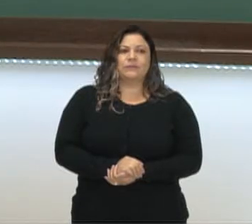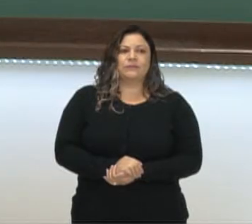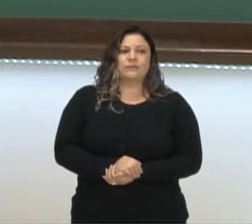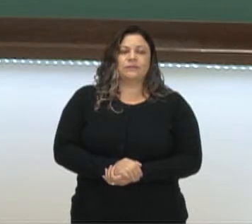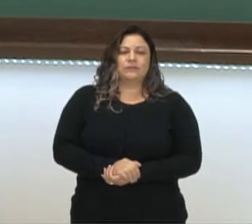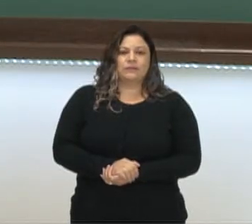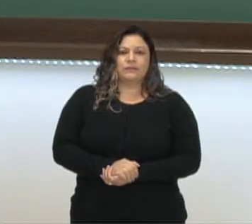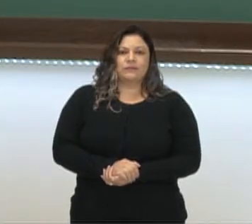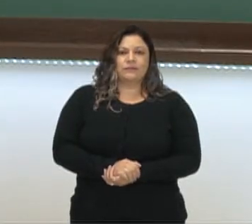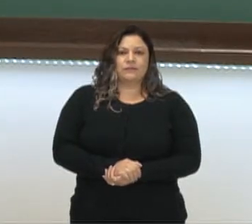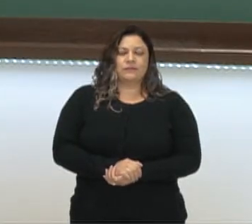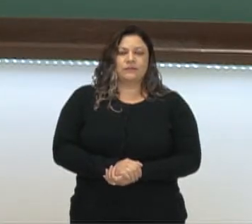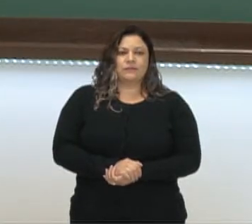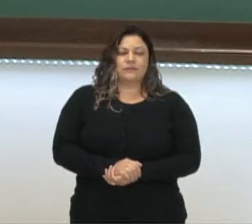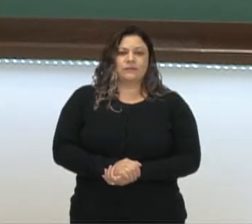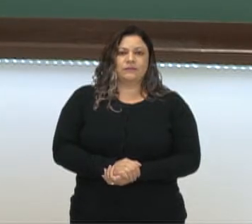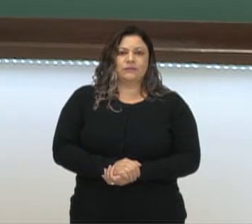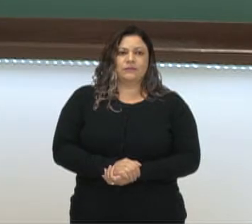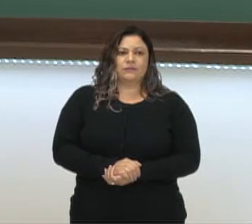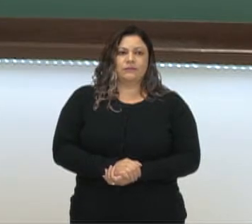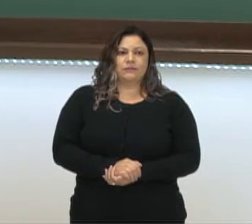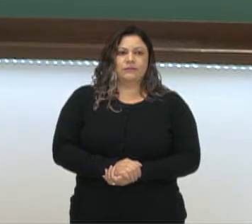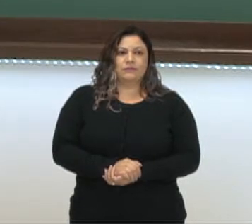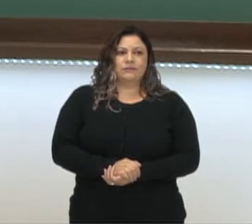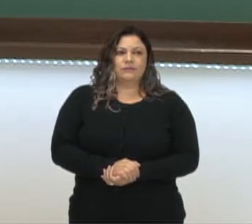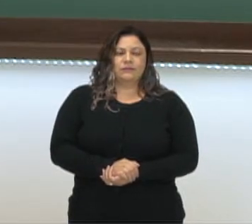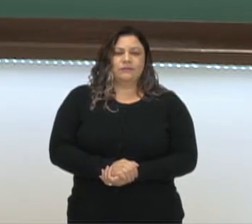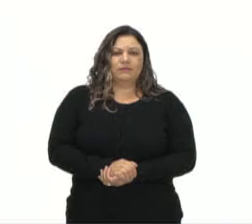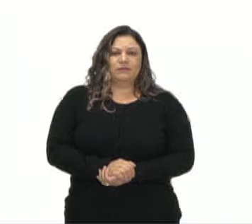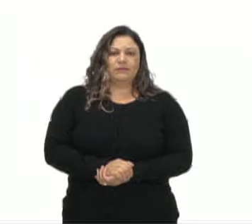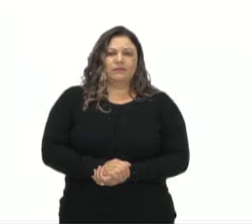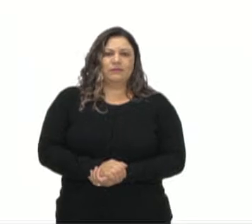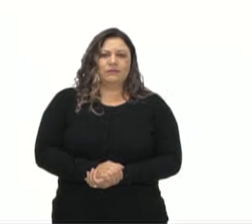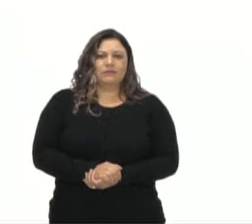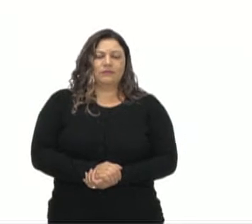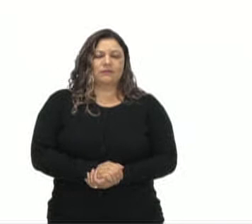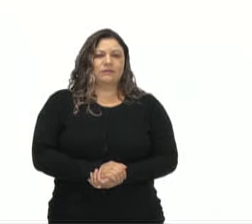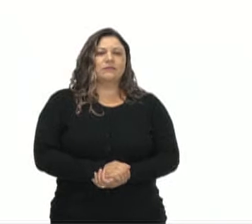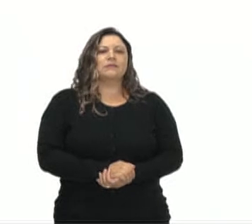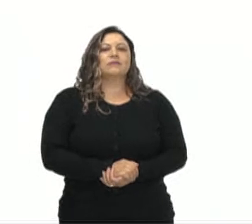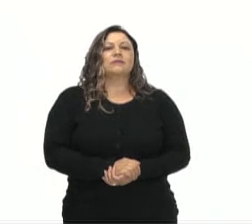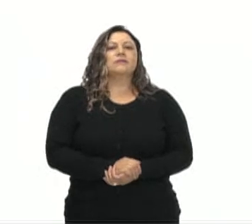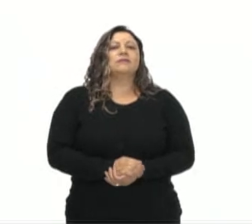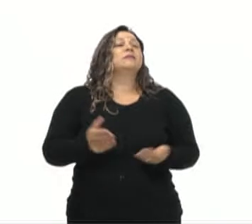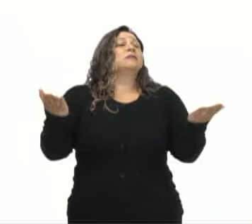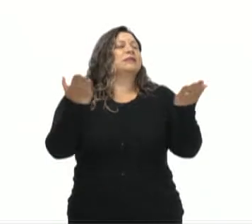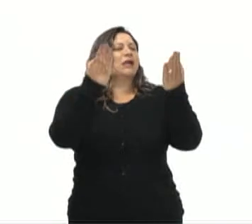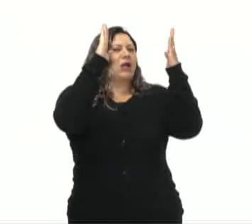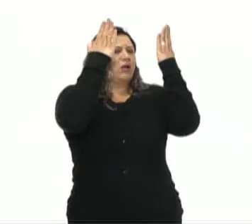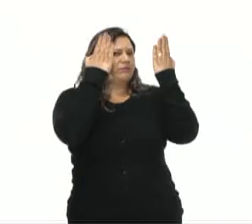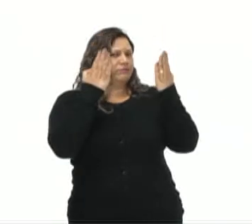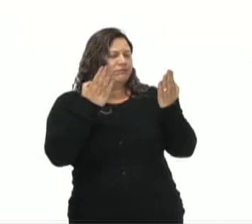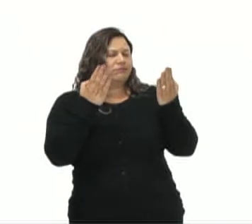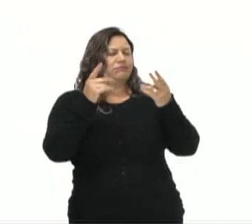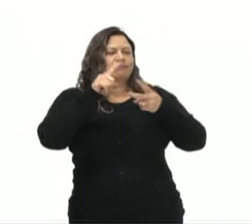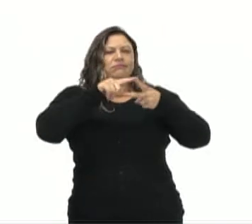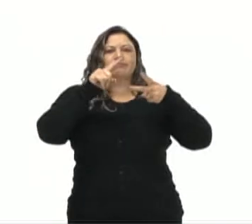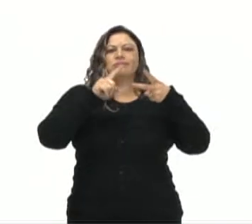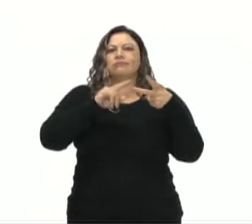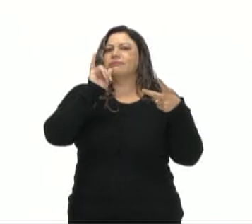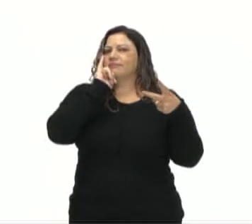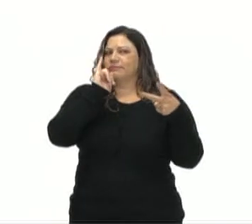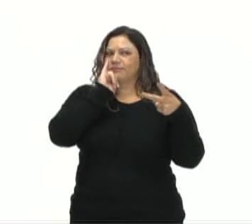moneda. Tá? Vamos analisar los dos ejemplos.